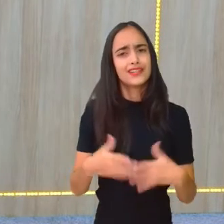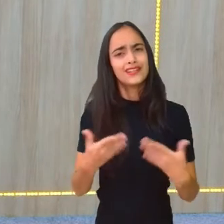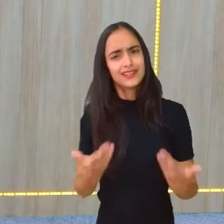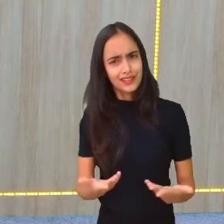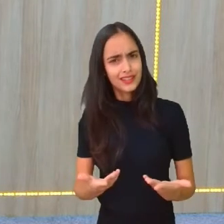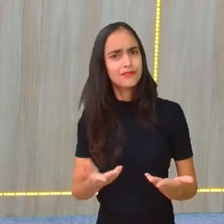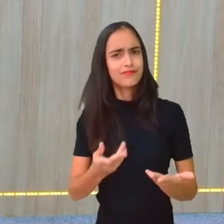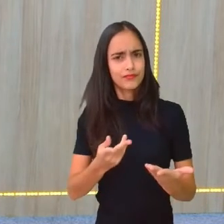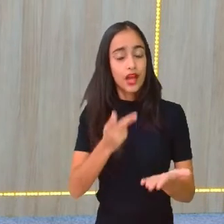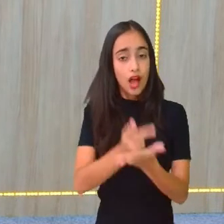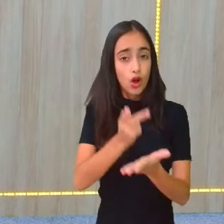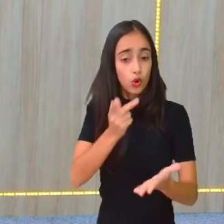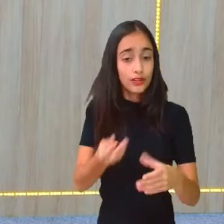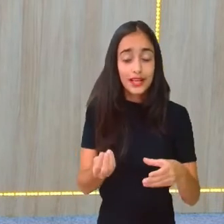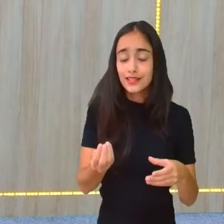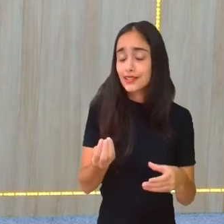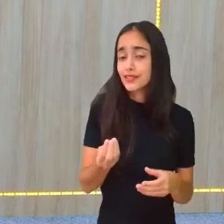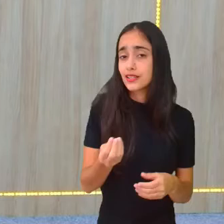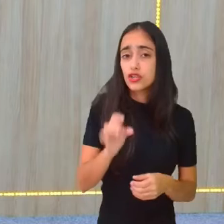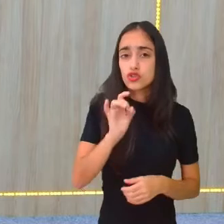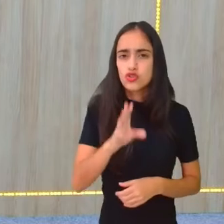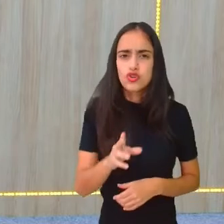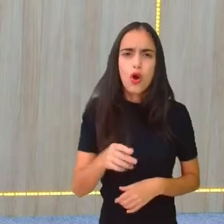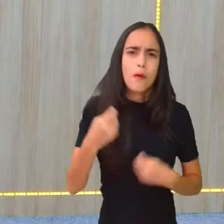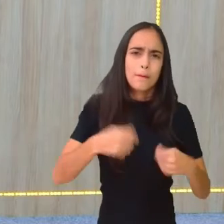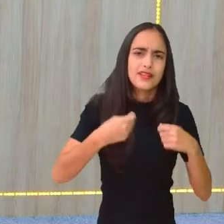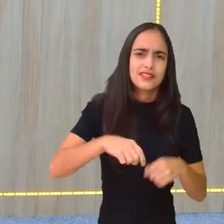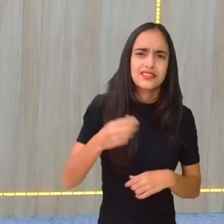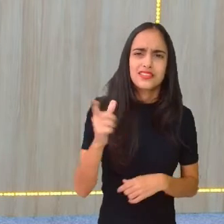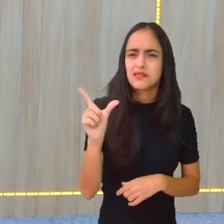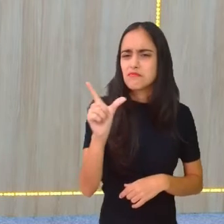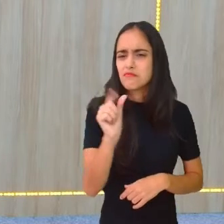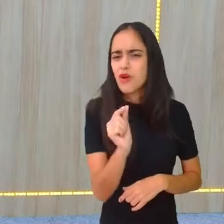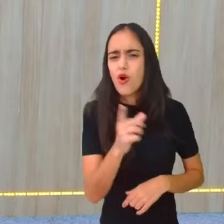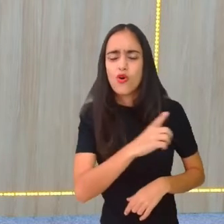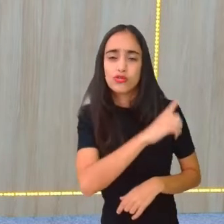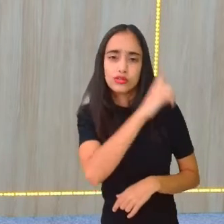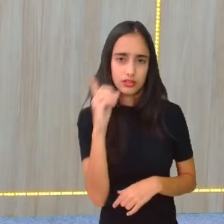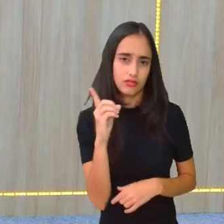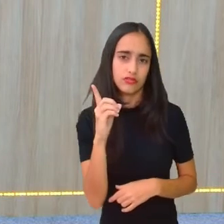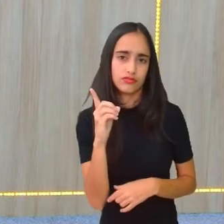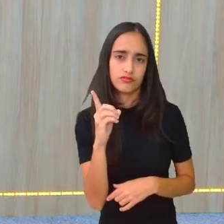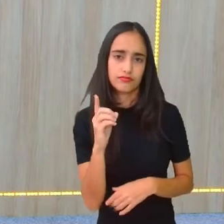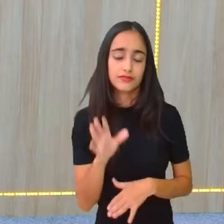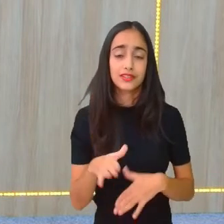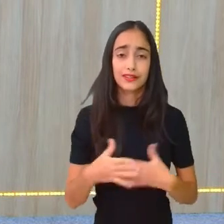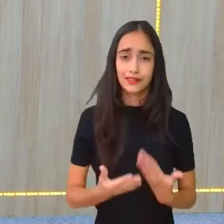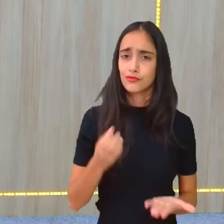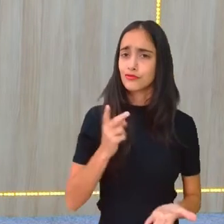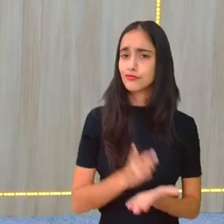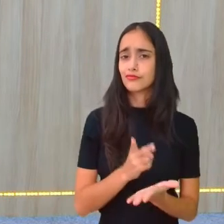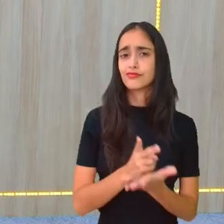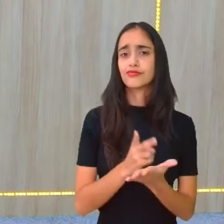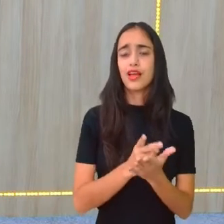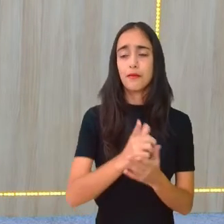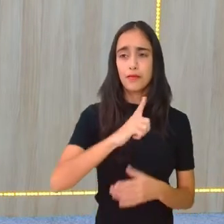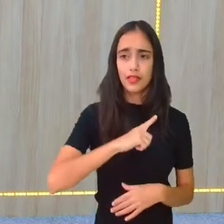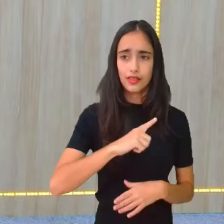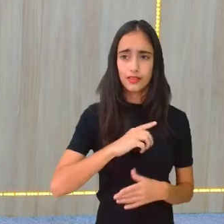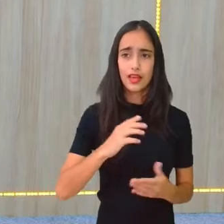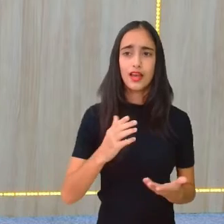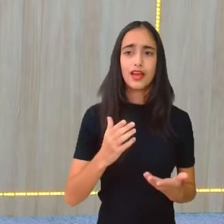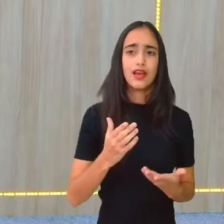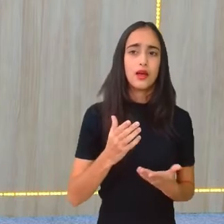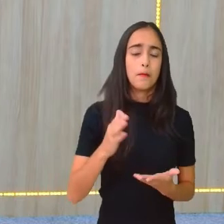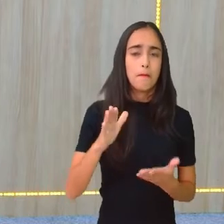de um artigo científico ele tem entre 200 e 300 palavras. Então ele costuma ter essa dimensão aqui que vocês estão vendo